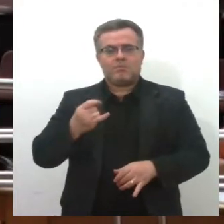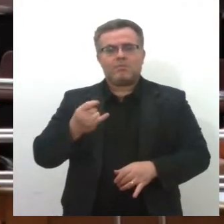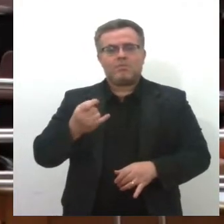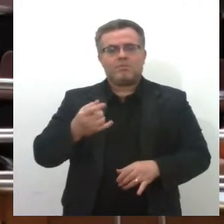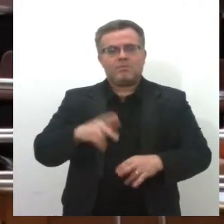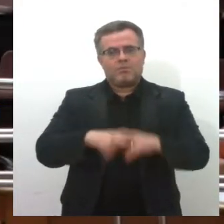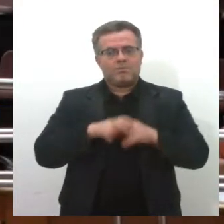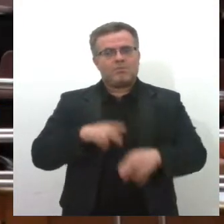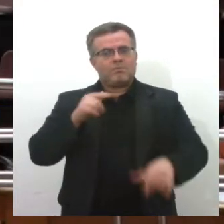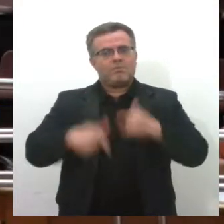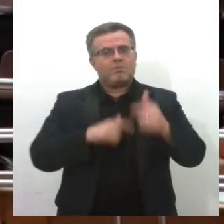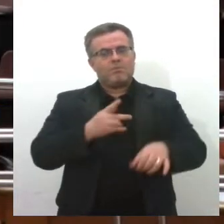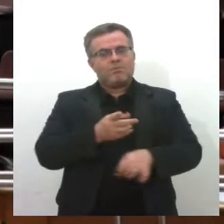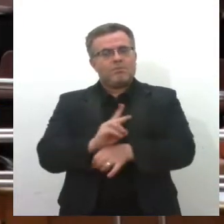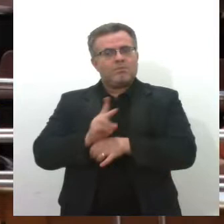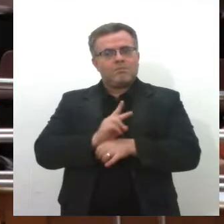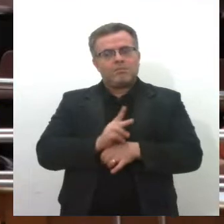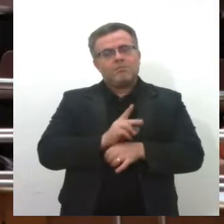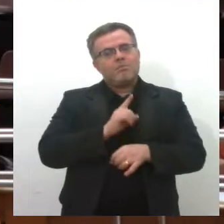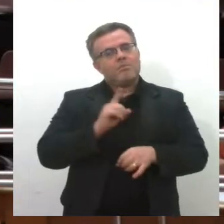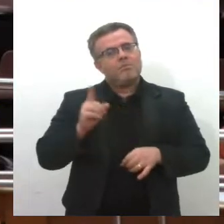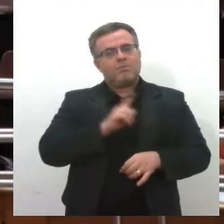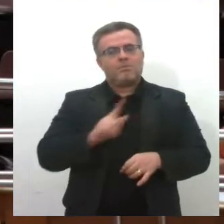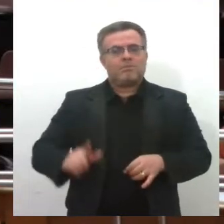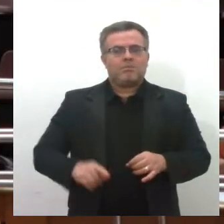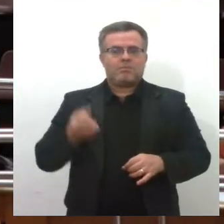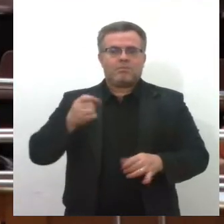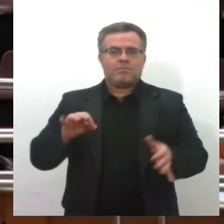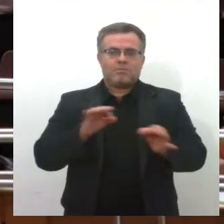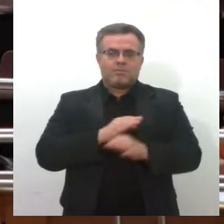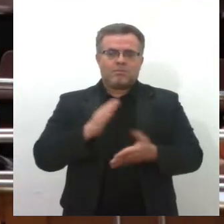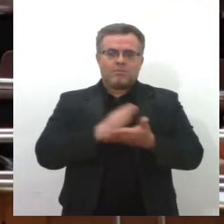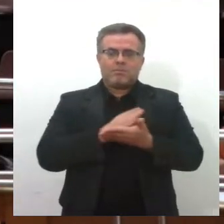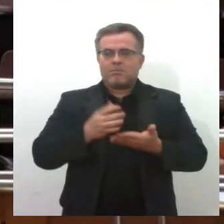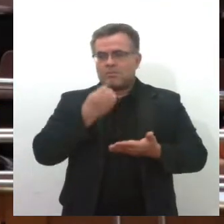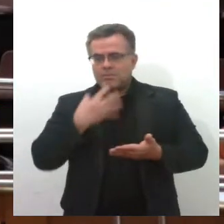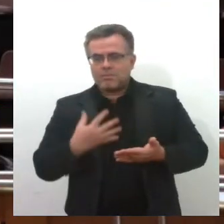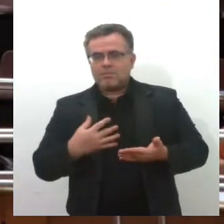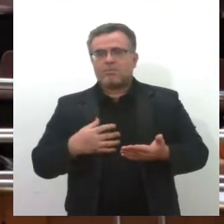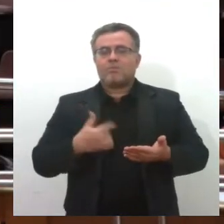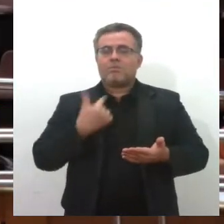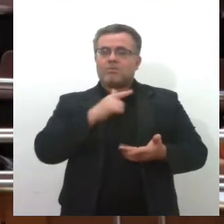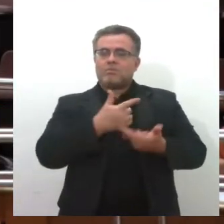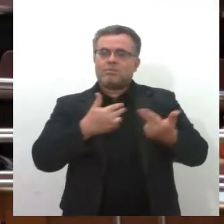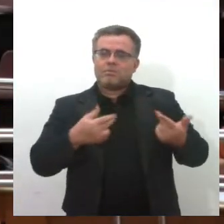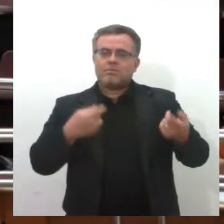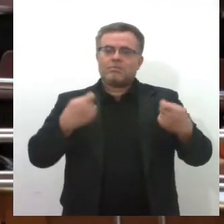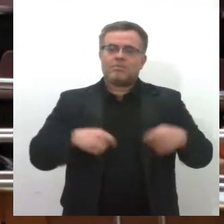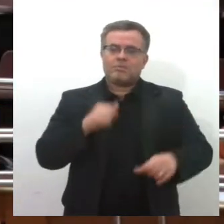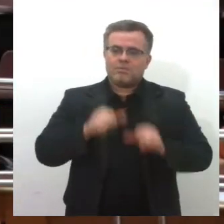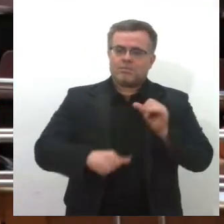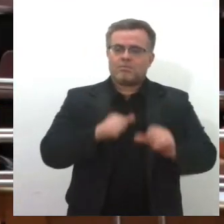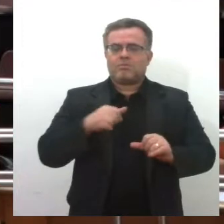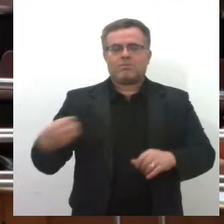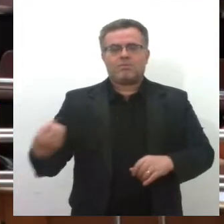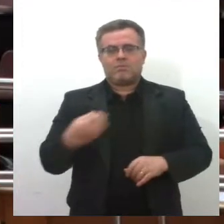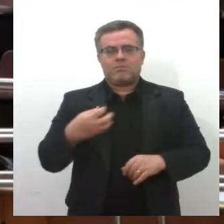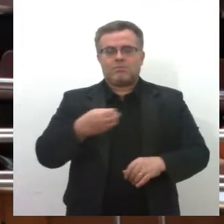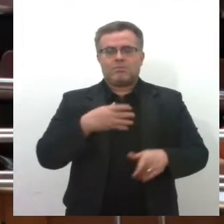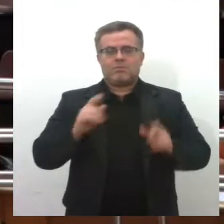atua fazendo a fiscalização ao governo do estado de Sergipe. Alguns pontos positivos, algumas coisas que a gente precisa melhorar, essa questão da contratualização, né,